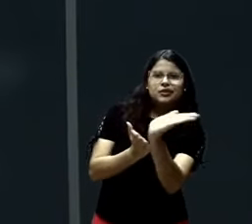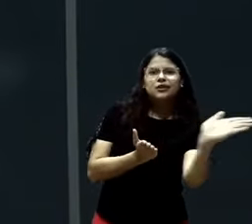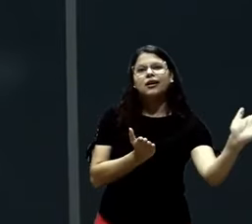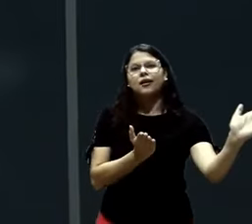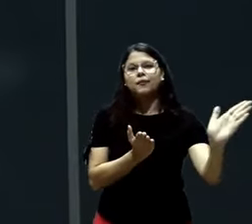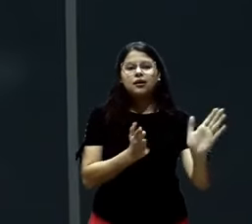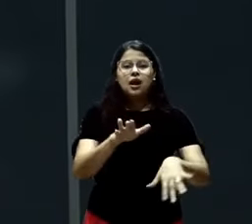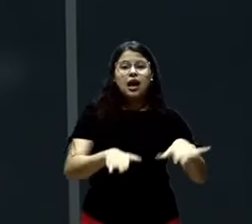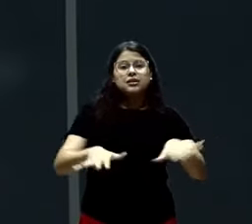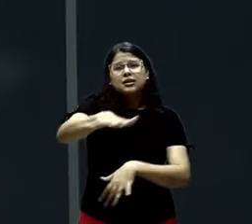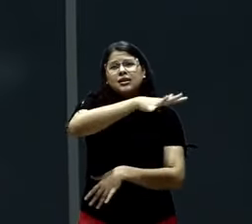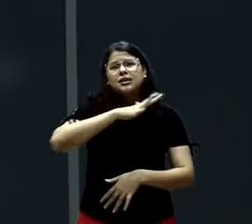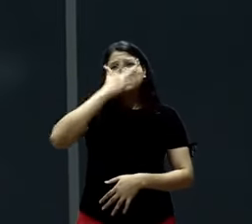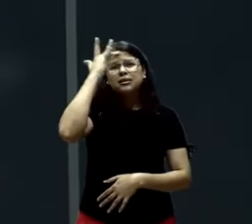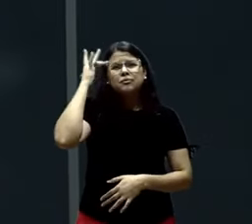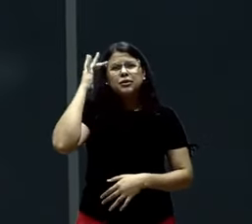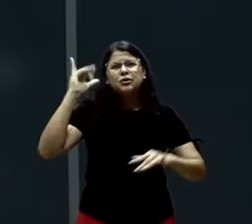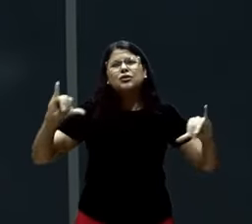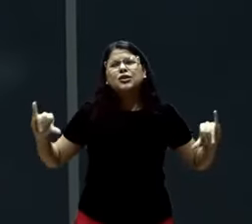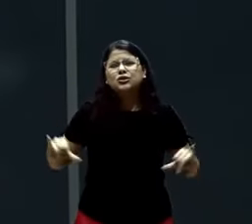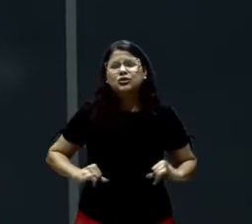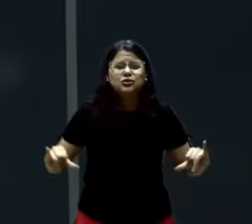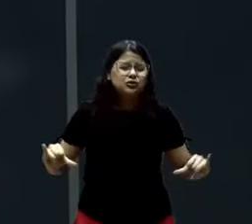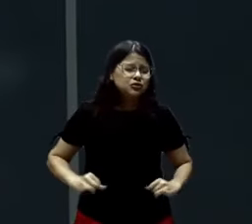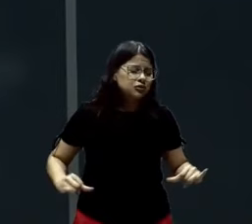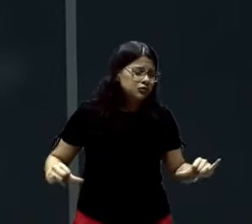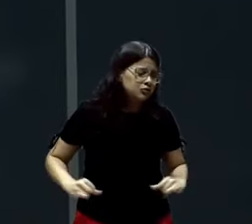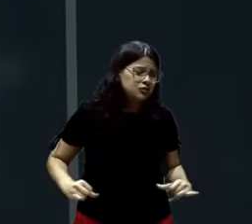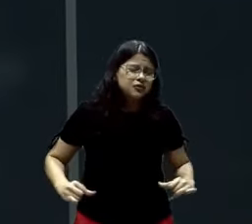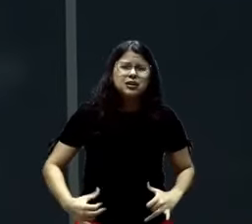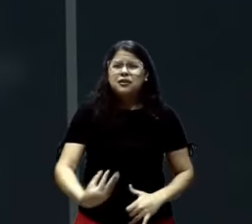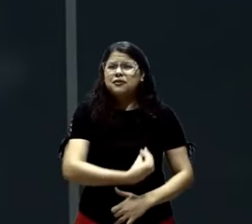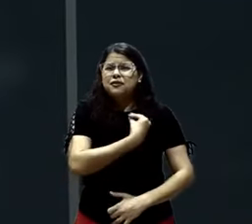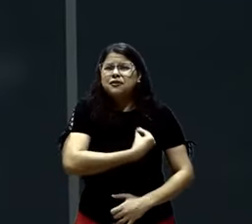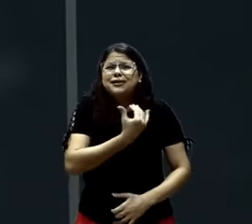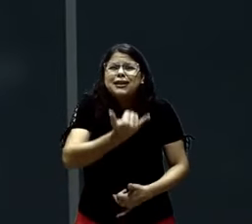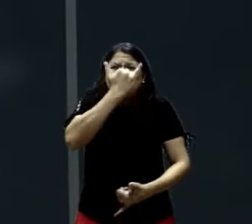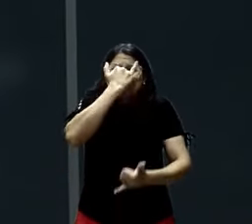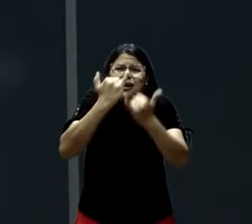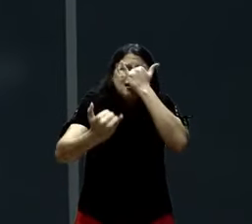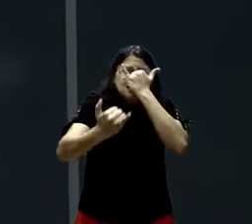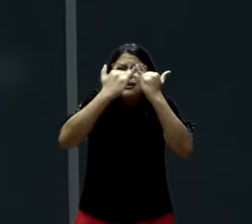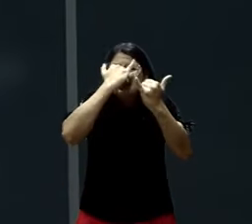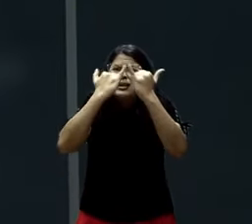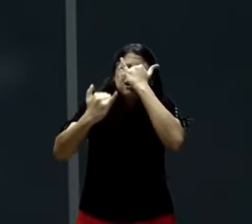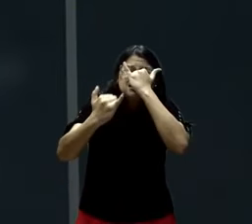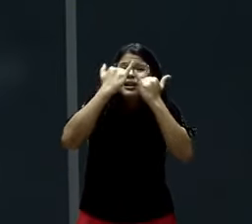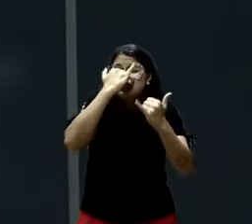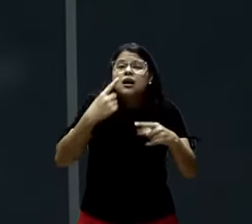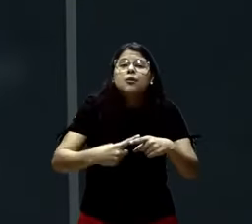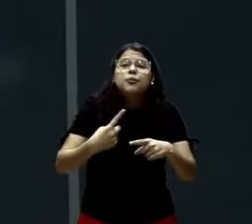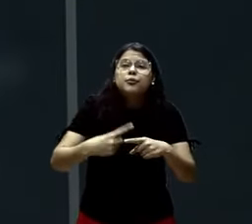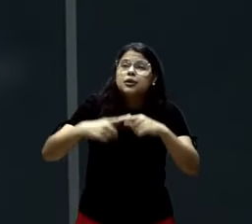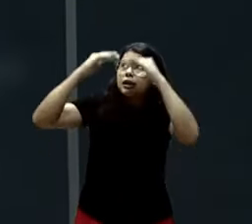Tem gente sofrendo, patinando, nada dá certo porque está fora do propósito de Deus. Deus mandou